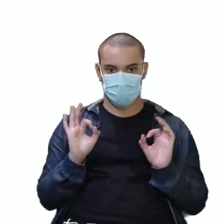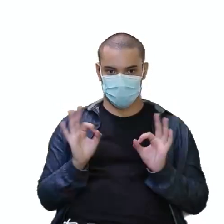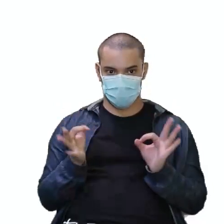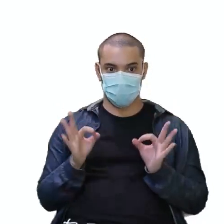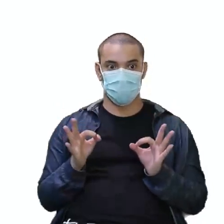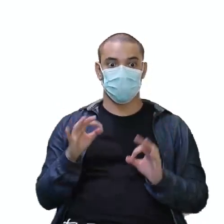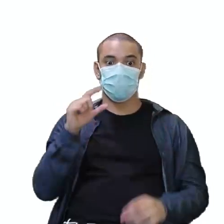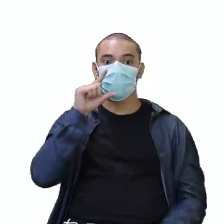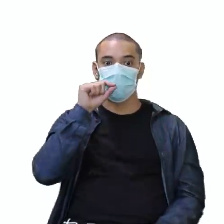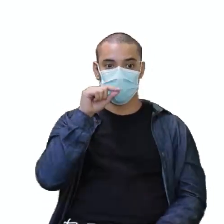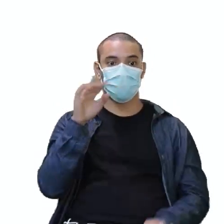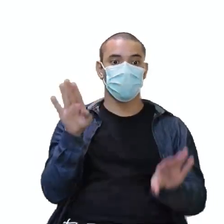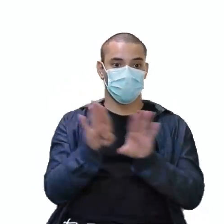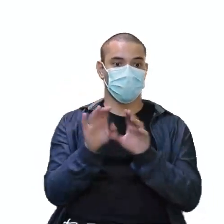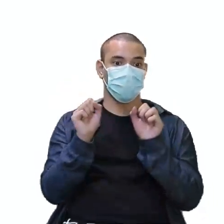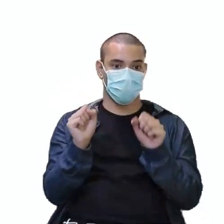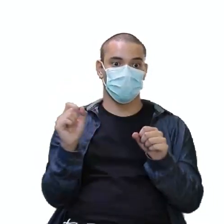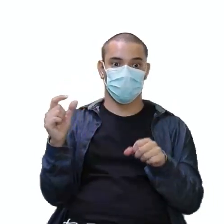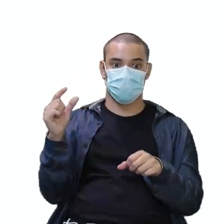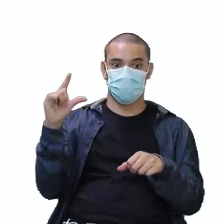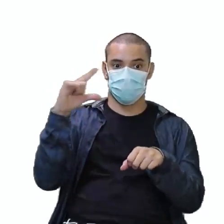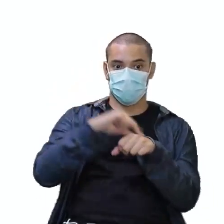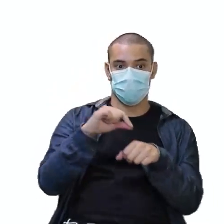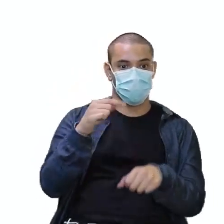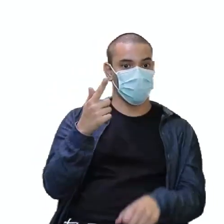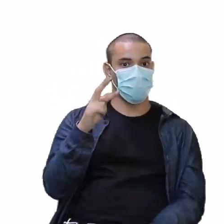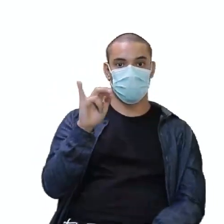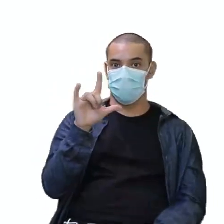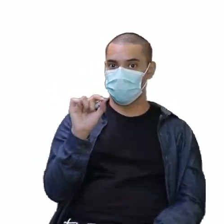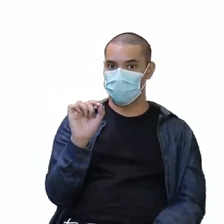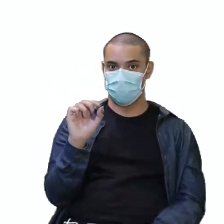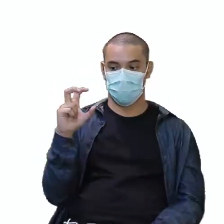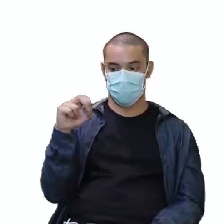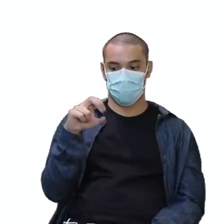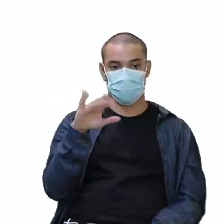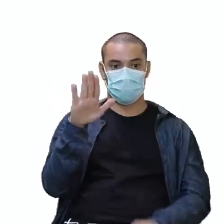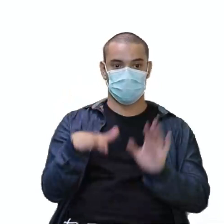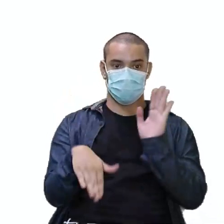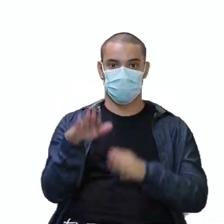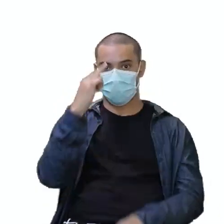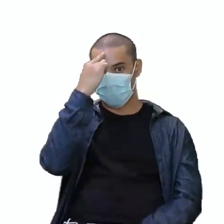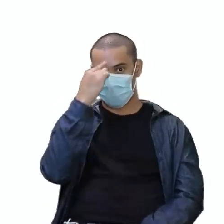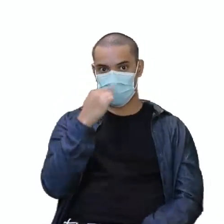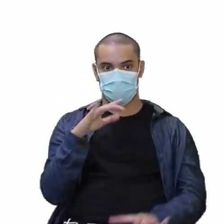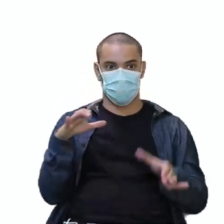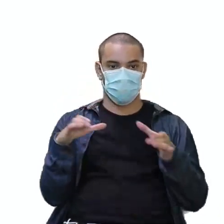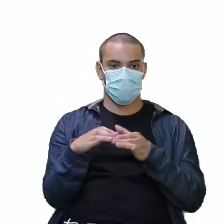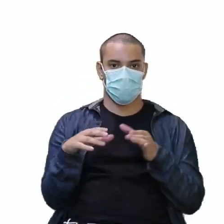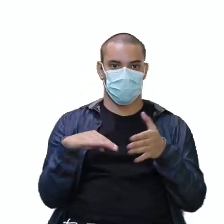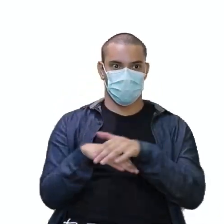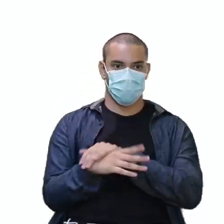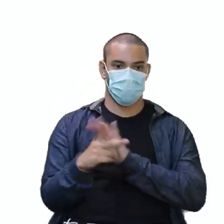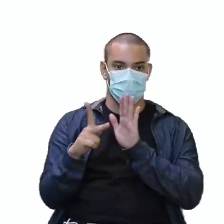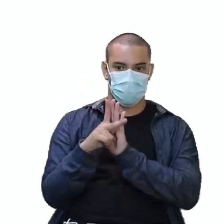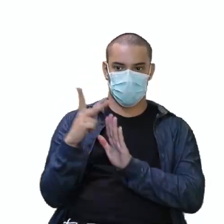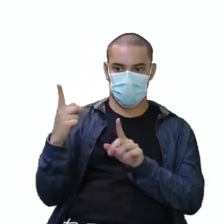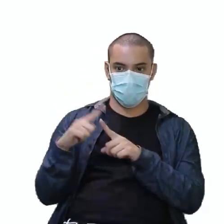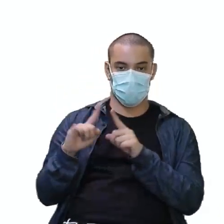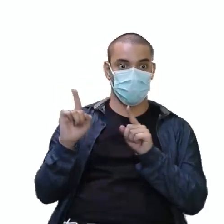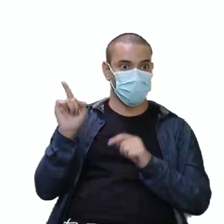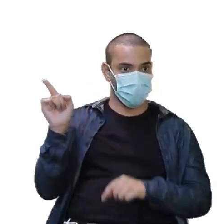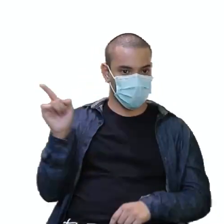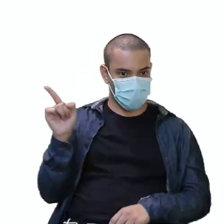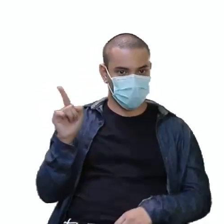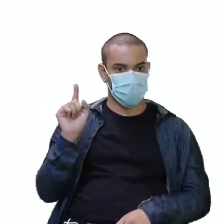passarinho, ele também pode se alimentar desse grilinho também tranquilamente, tá certo? Depende da espécie aí, do hábito alimentar dele. Mas aqui na figura, o